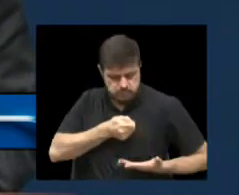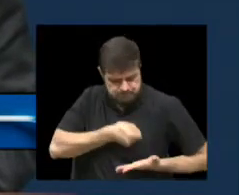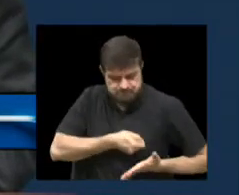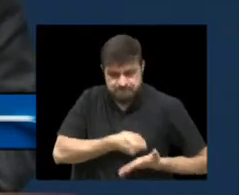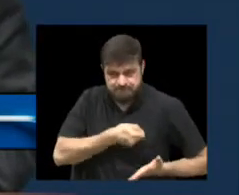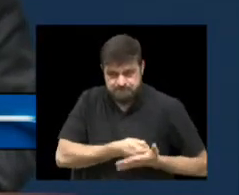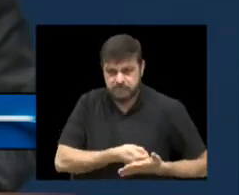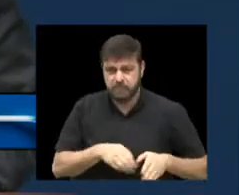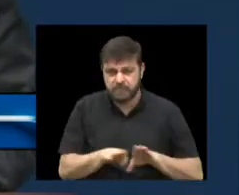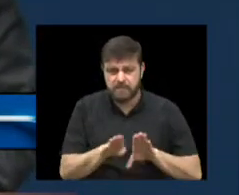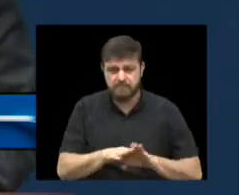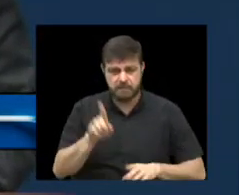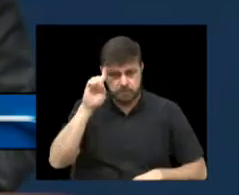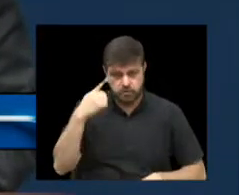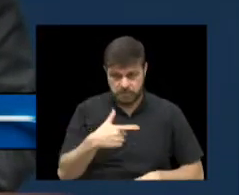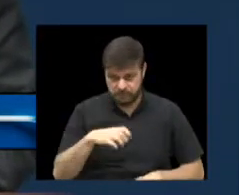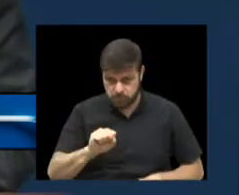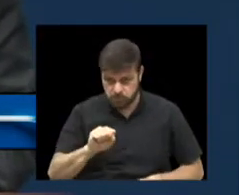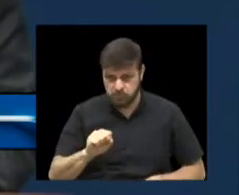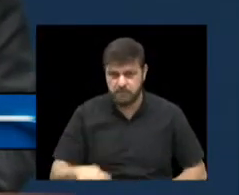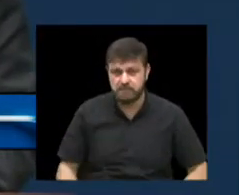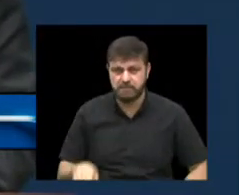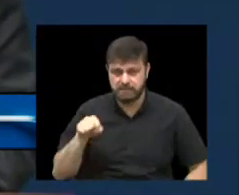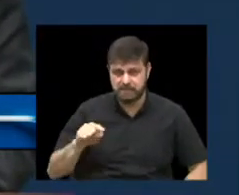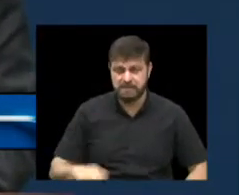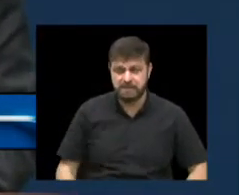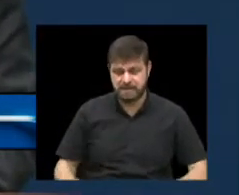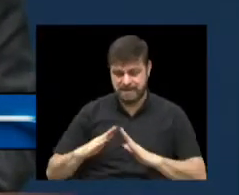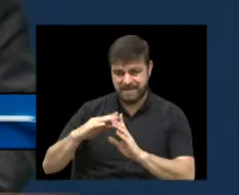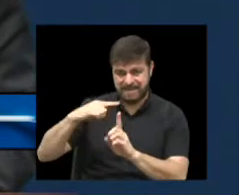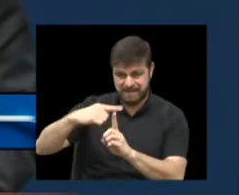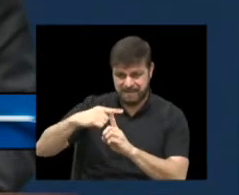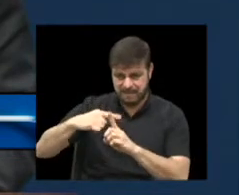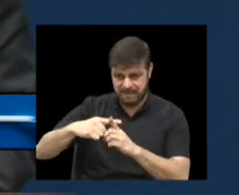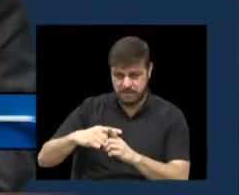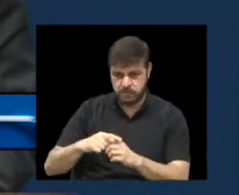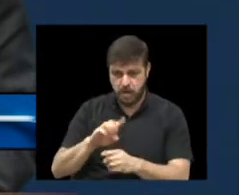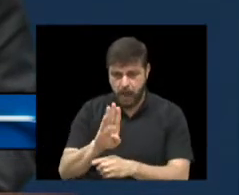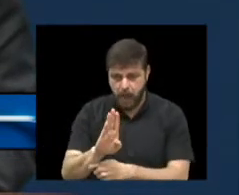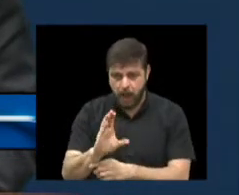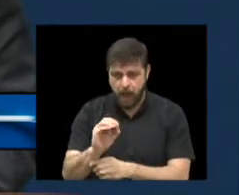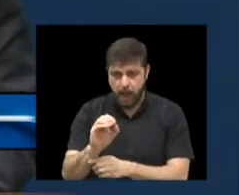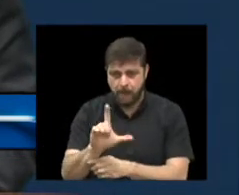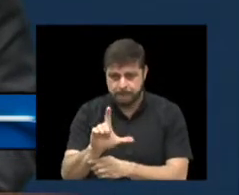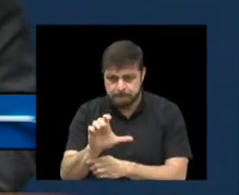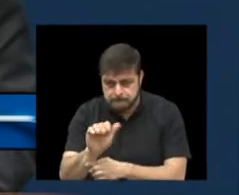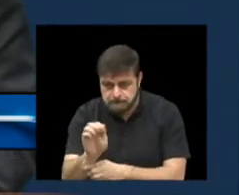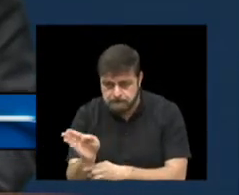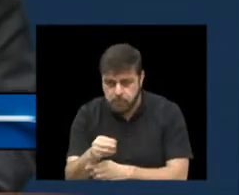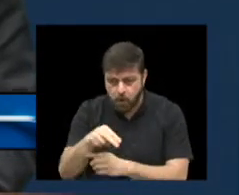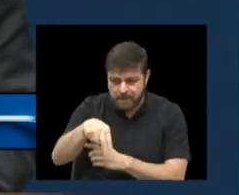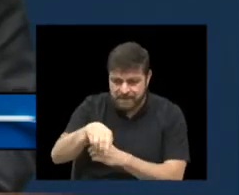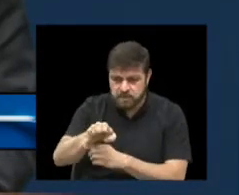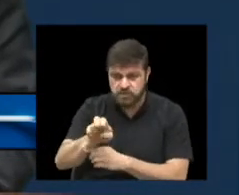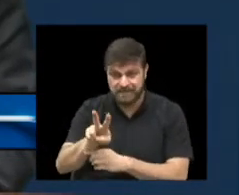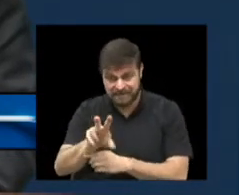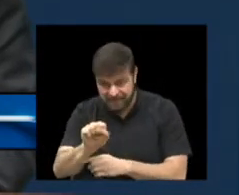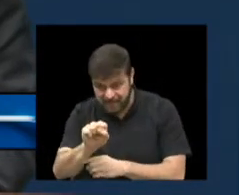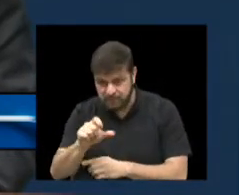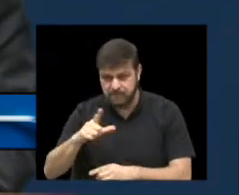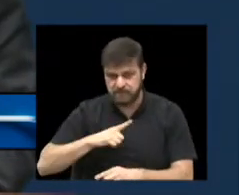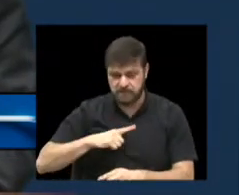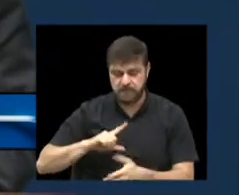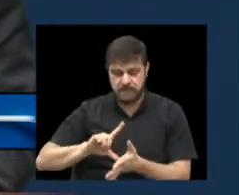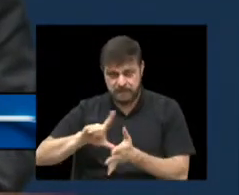28, teremos um encontro na Igreja Bola de Neve, no Taquaral, às 19h30, Fé no Tratamento da Dependência Química. No